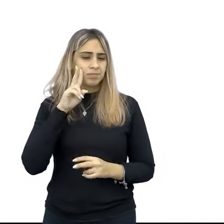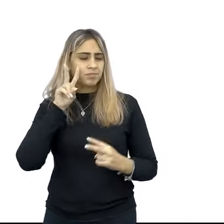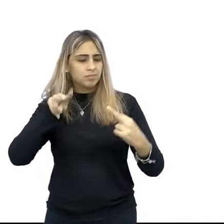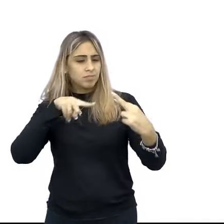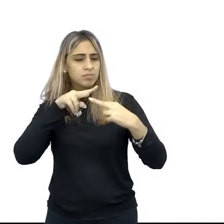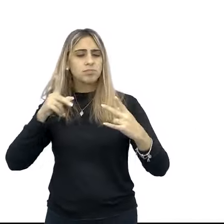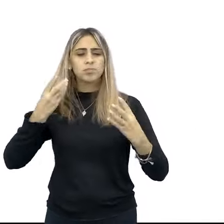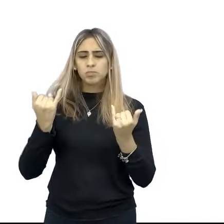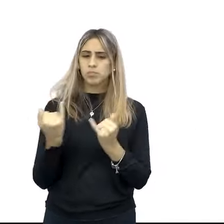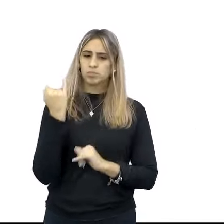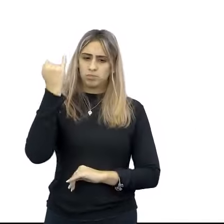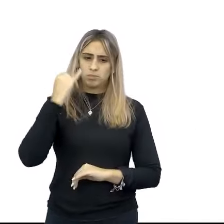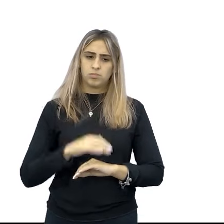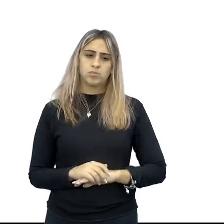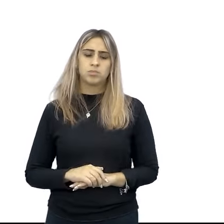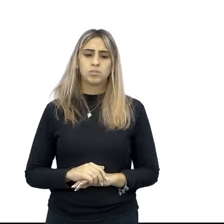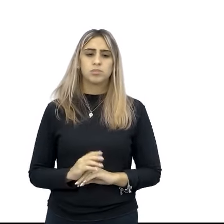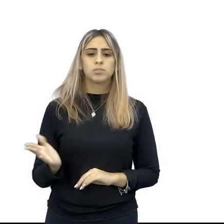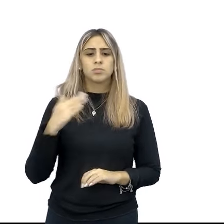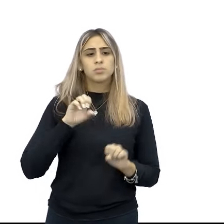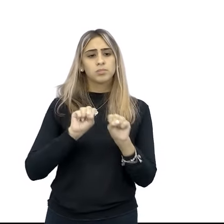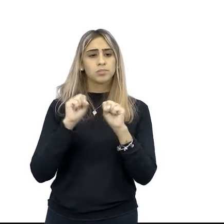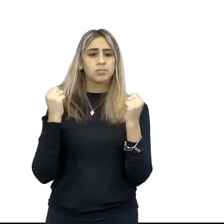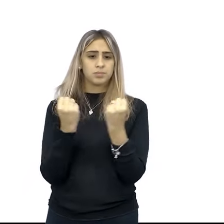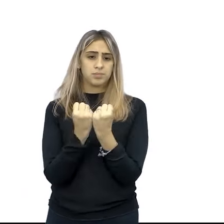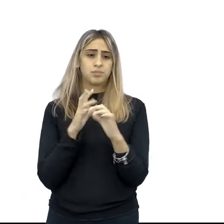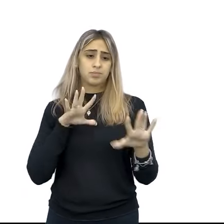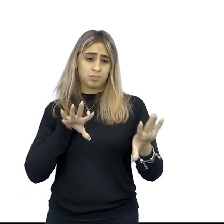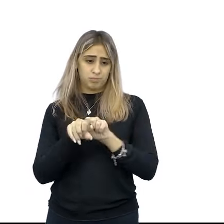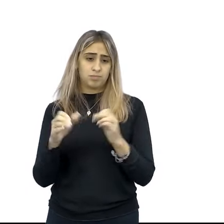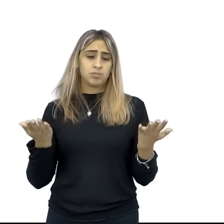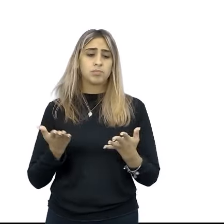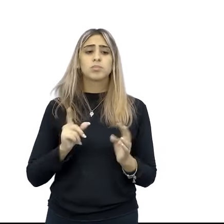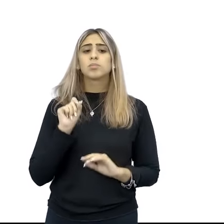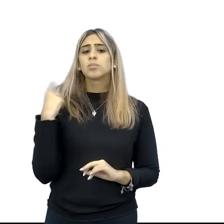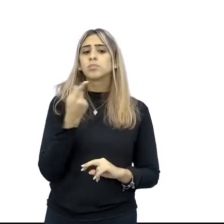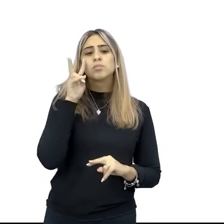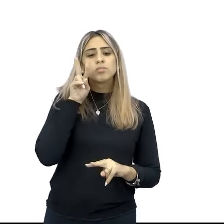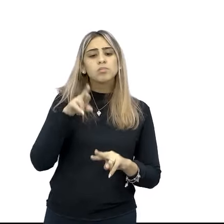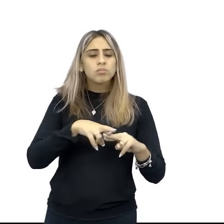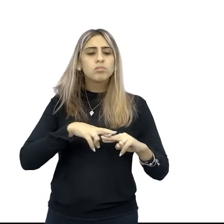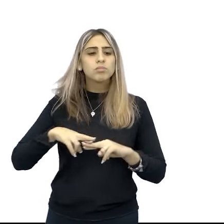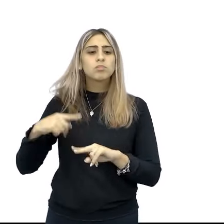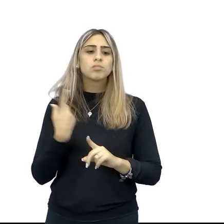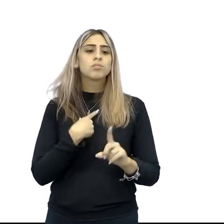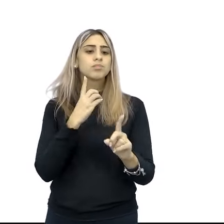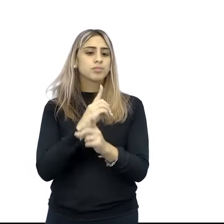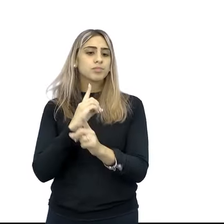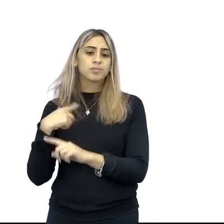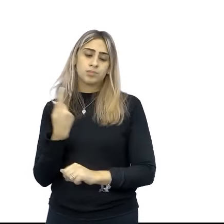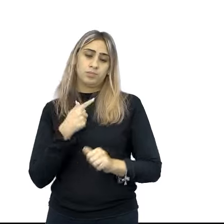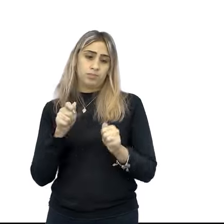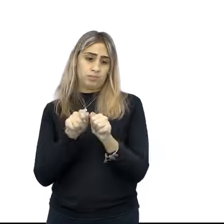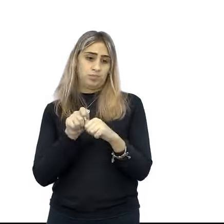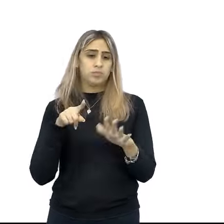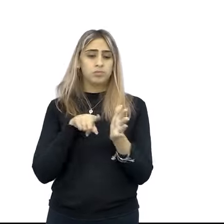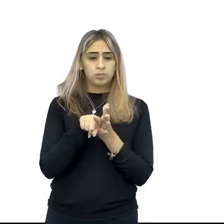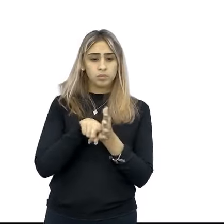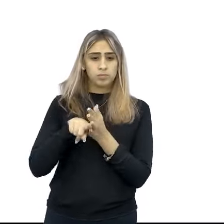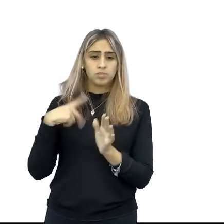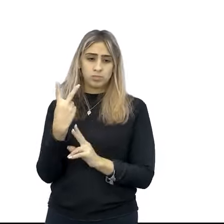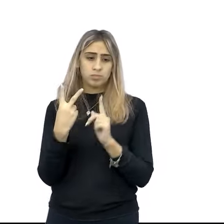é fundamental. Então, vamos à sistematização da formação. Então, o que vimos no nosso encontro? Nós fizemos a análise de